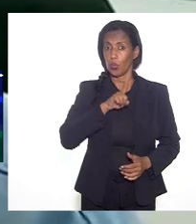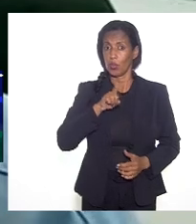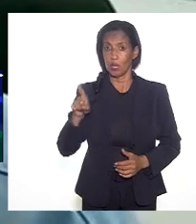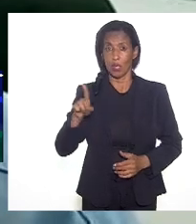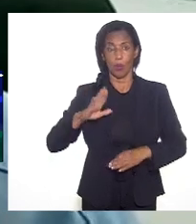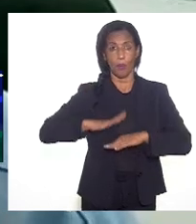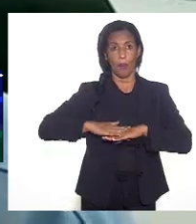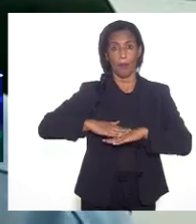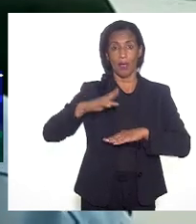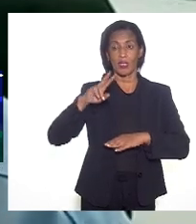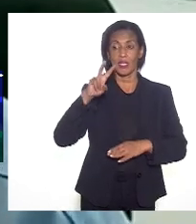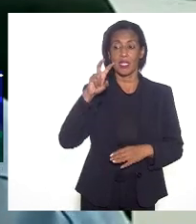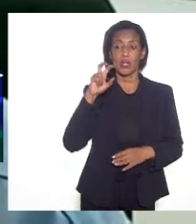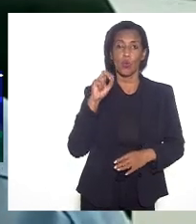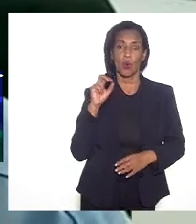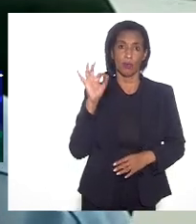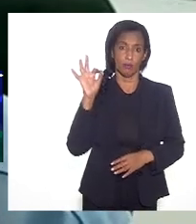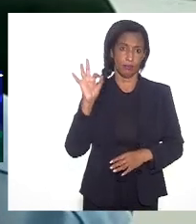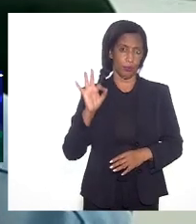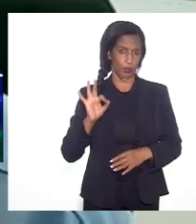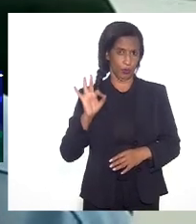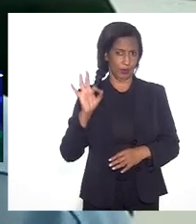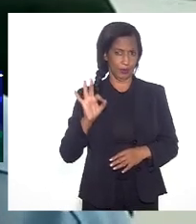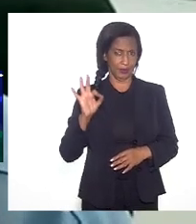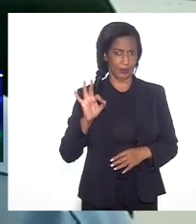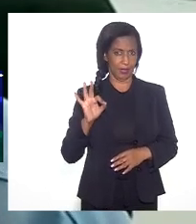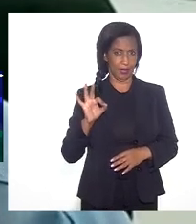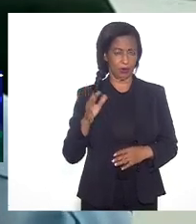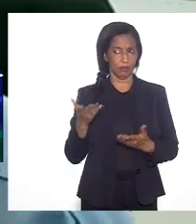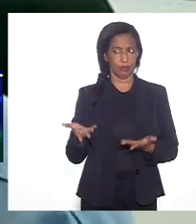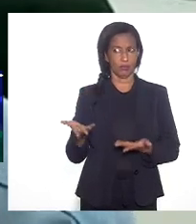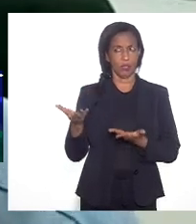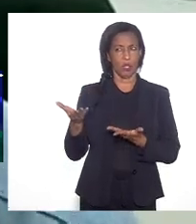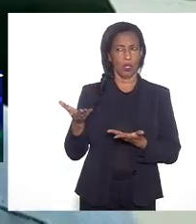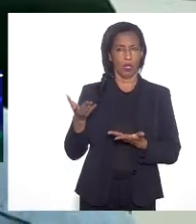mais de 50%, segundo a deputada Renata,